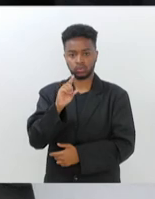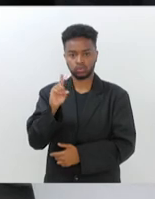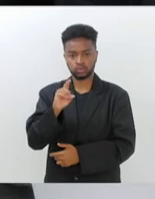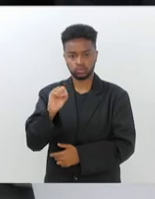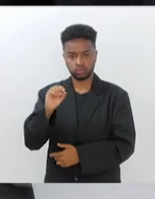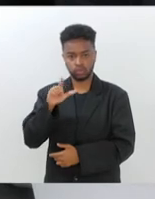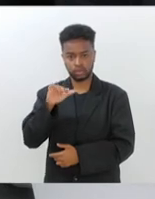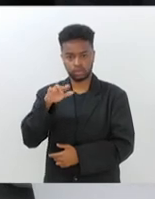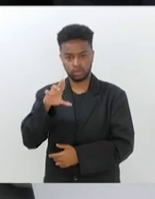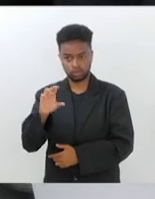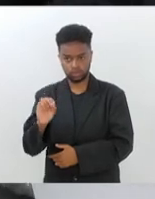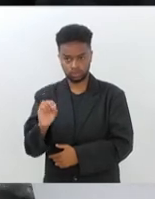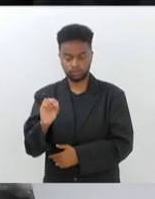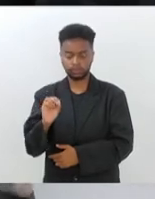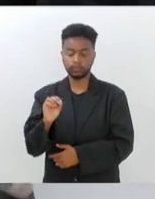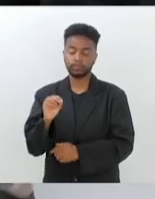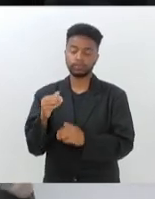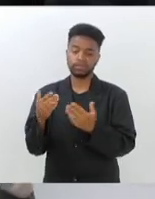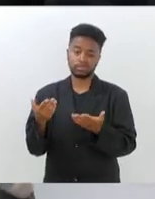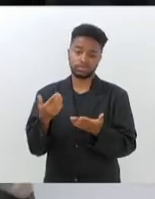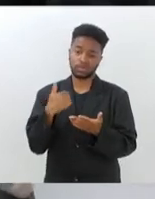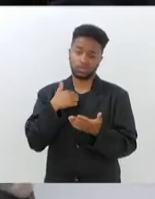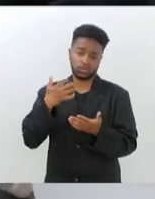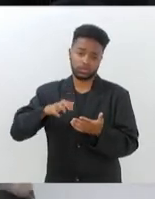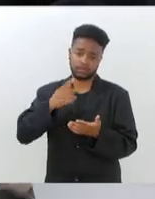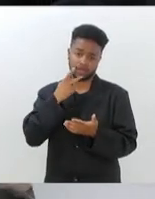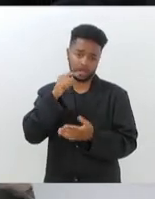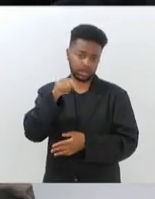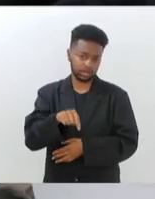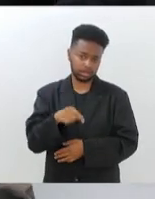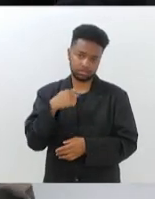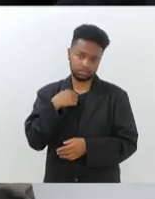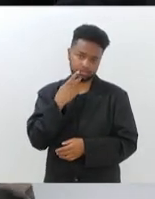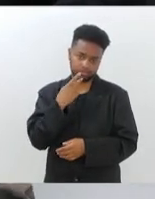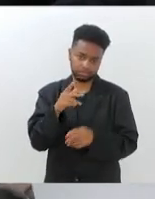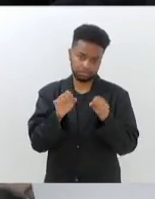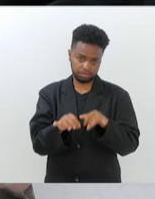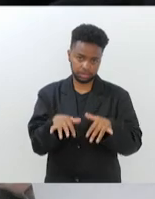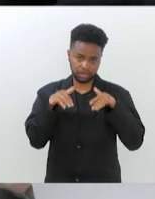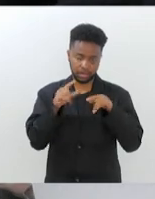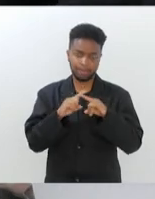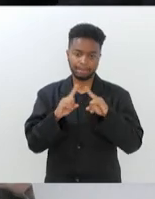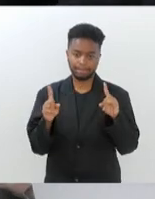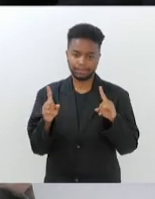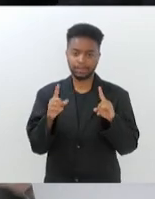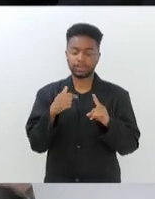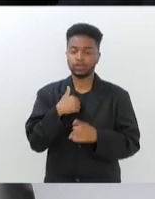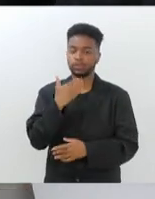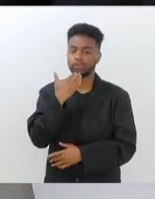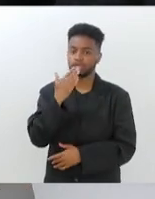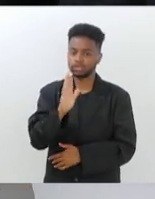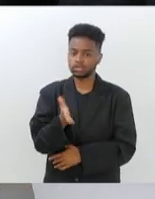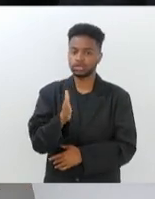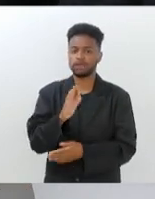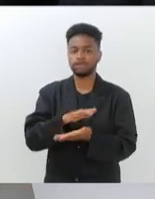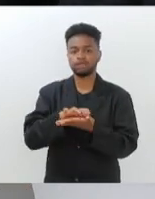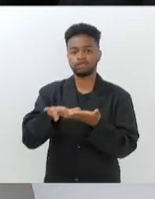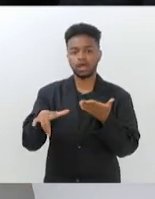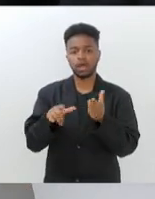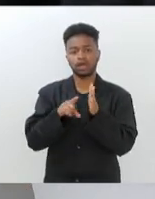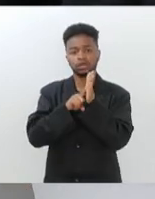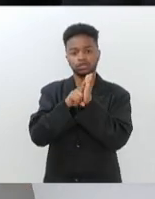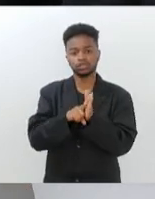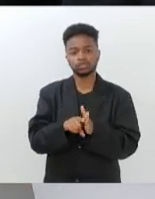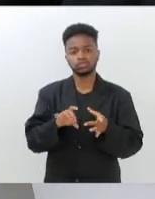esperado não ia falar sobre esse assunto aqui na ccj ia falar no plenário tenho já já pedi uma série de levantamentos aqui a